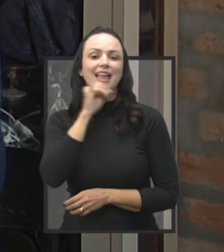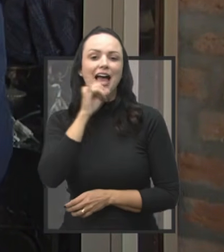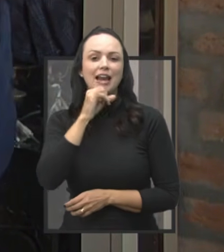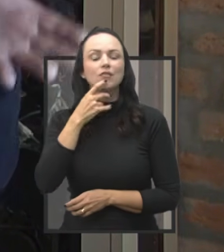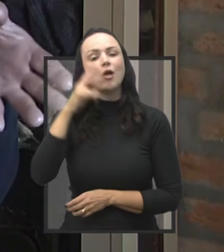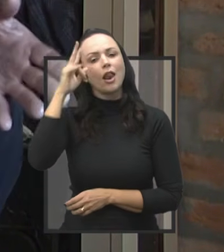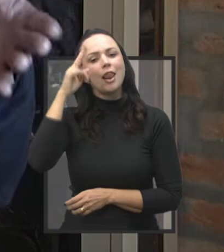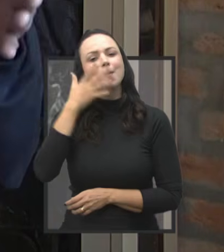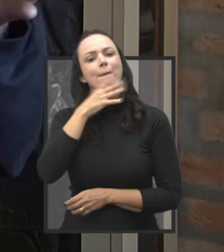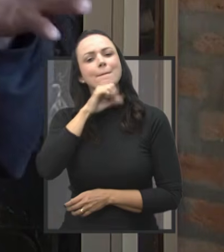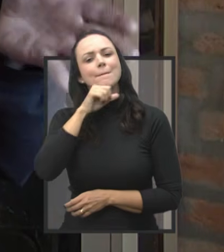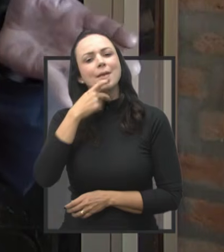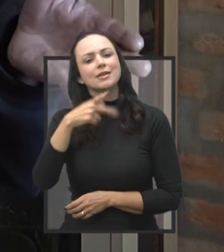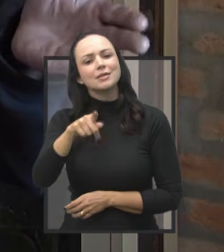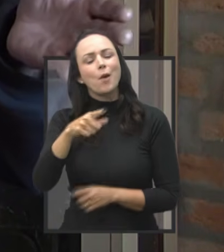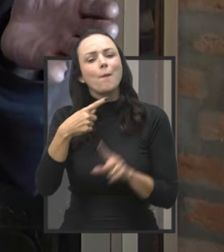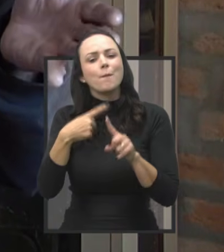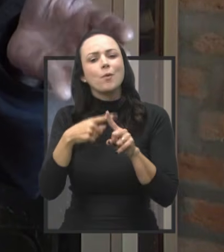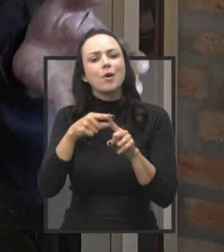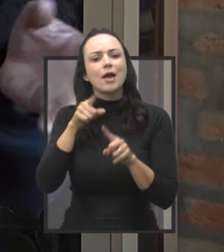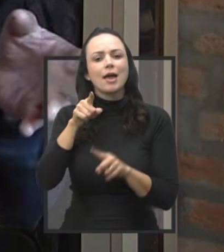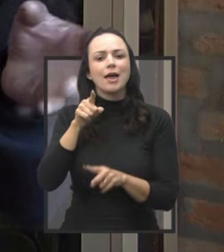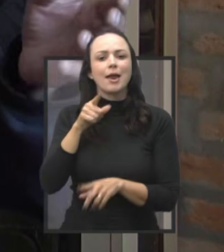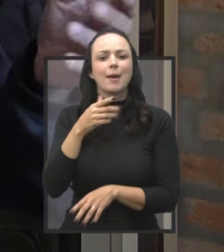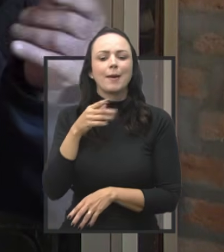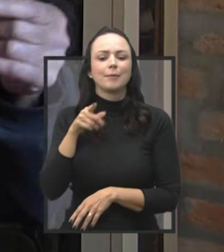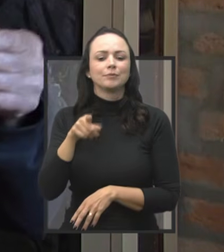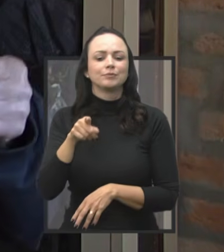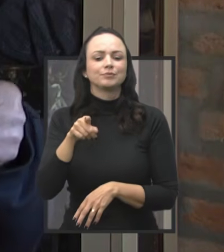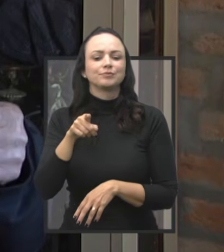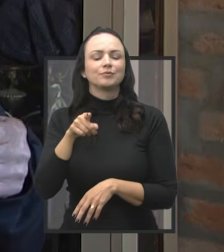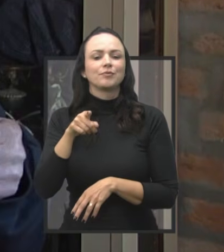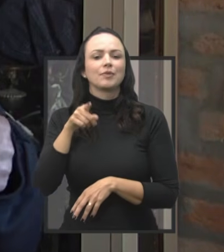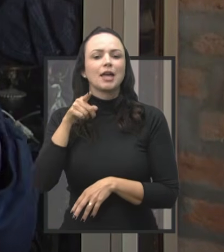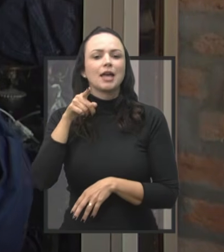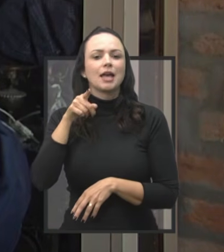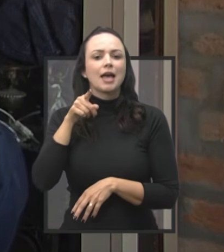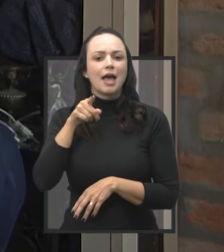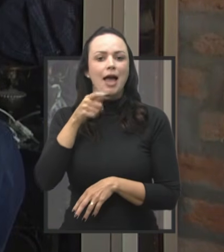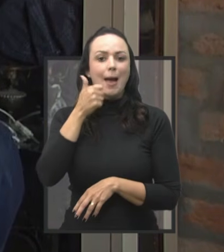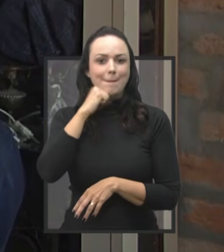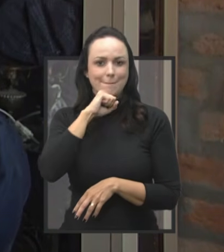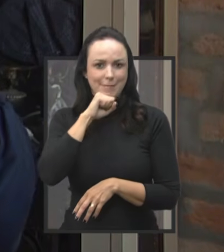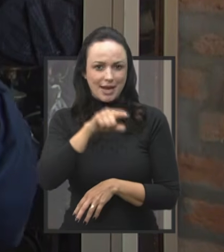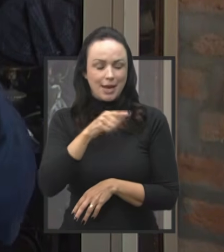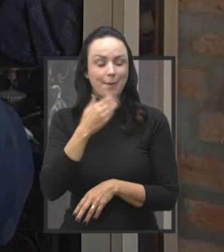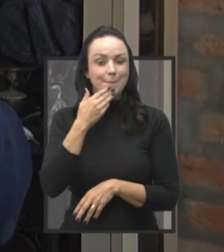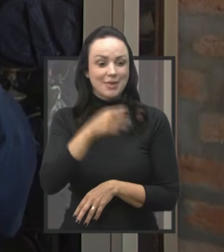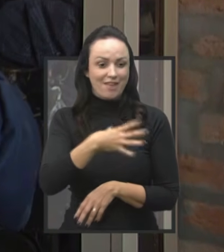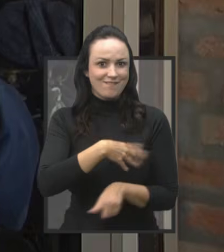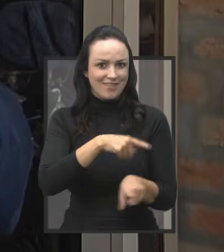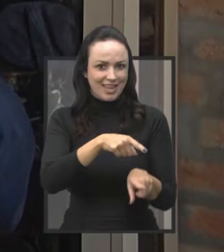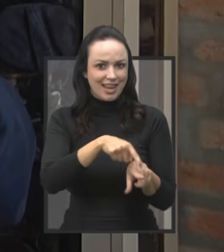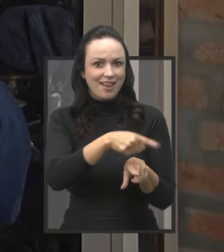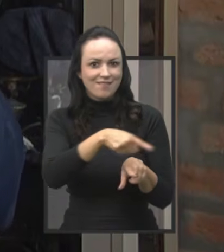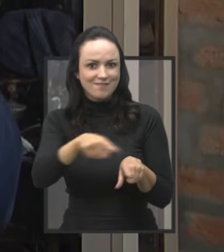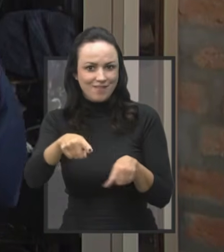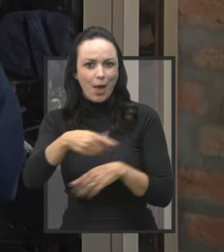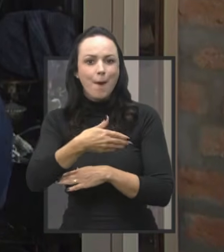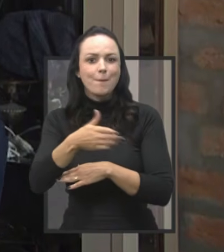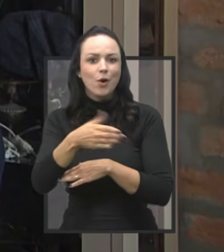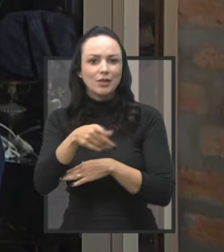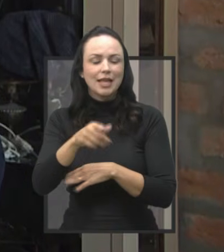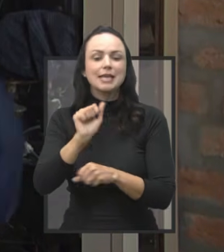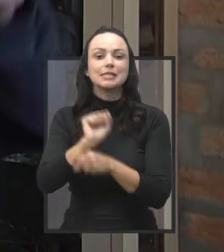lembrava do pai, porque o pai, ela pedia sair A mãe dela pedia para ela, ela vinha na